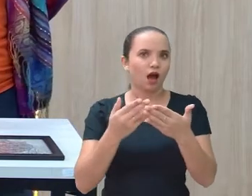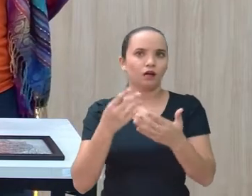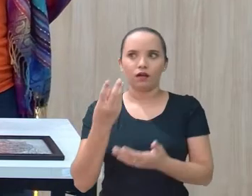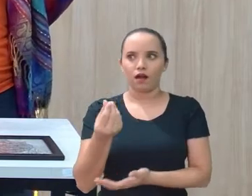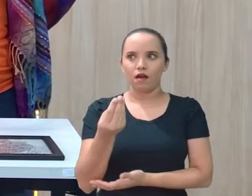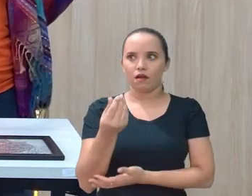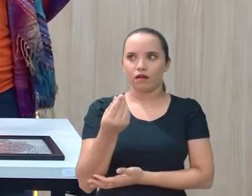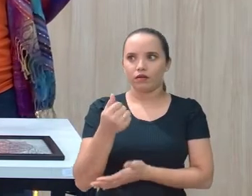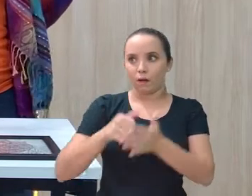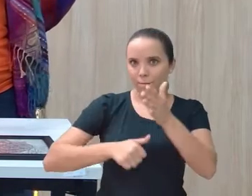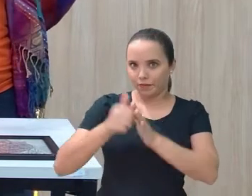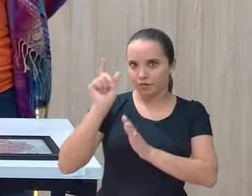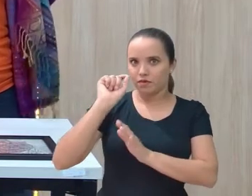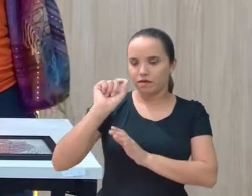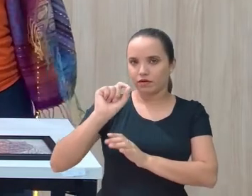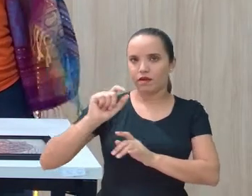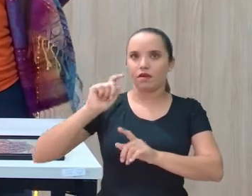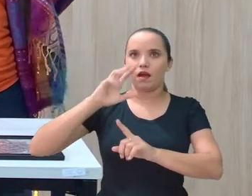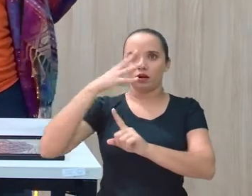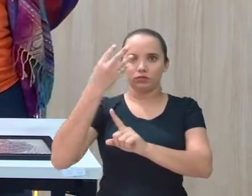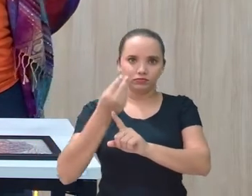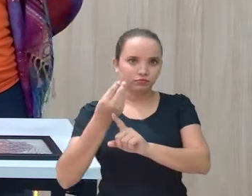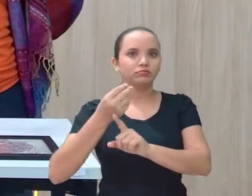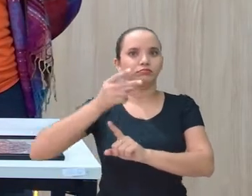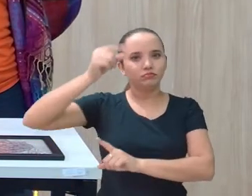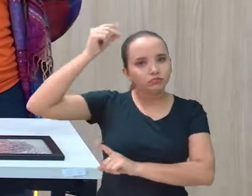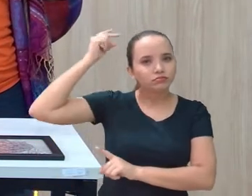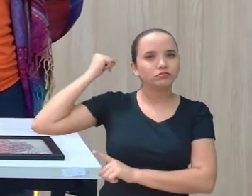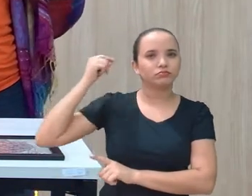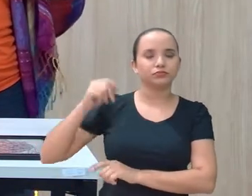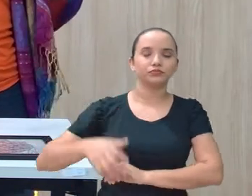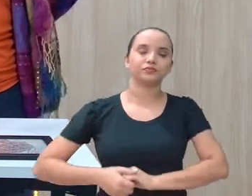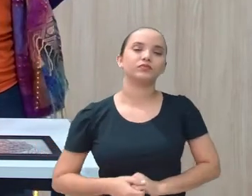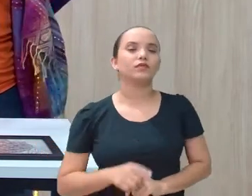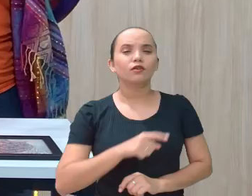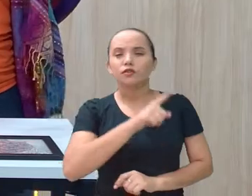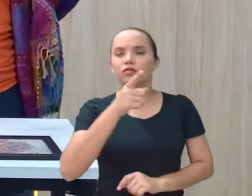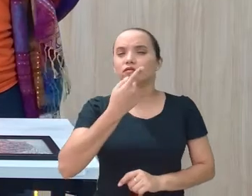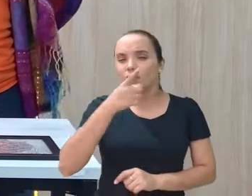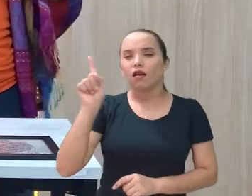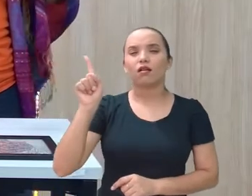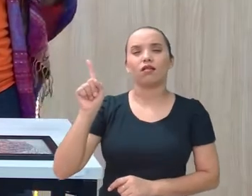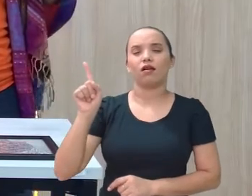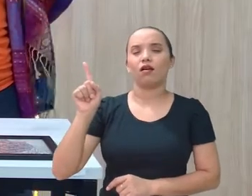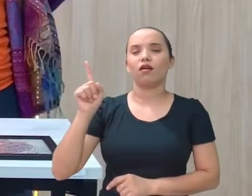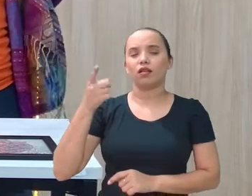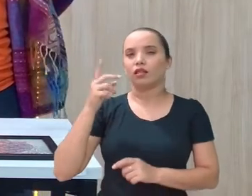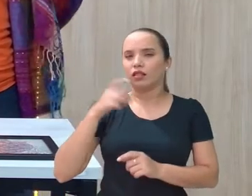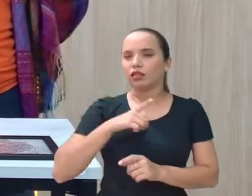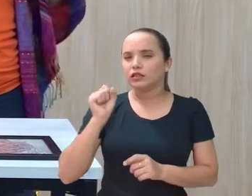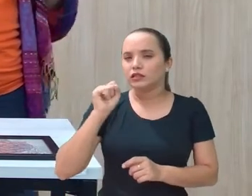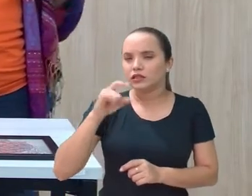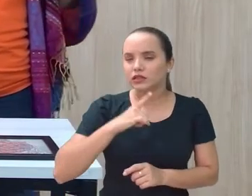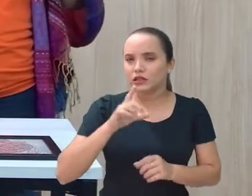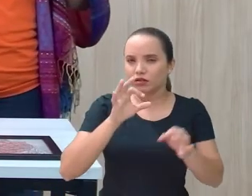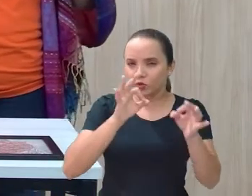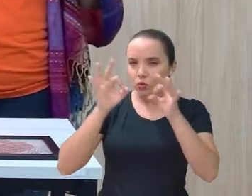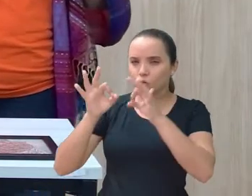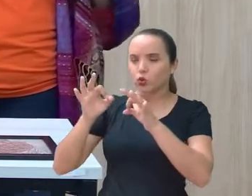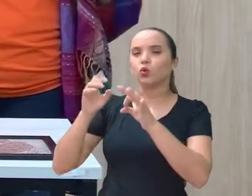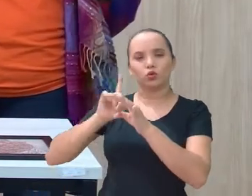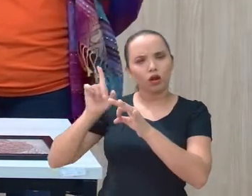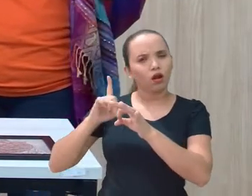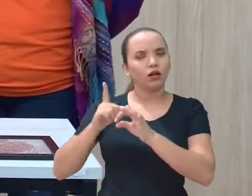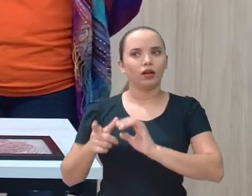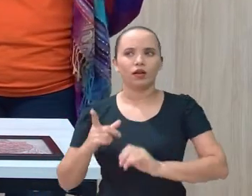foi arte pré-histórica, dá uma chegadinha lá. Se tiver curioso, vai lá, tá lá a pedrinha, né?